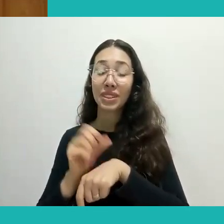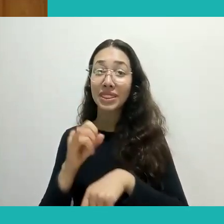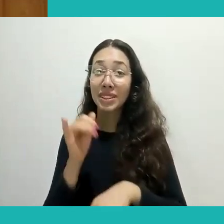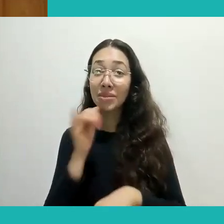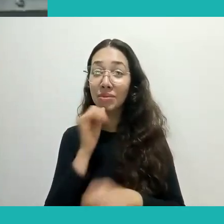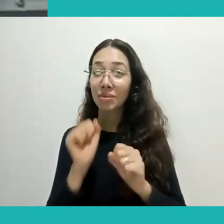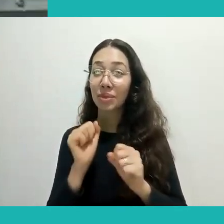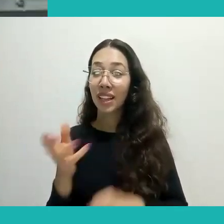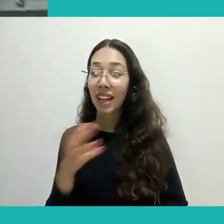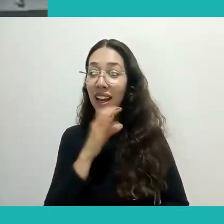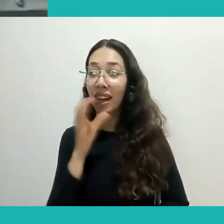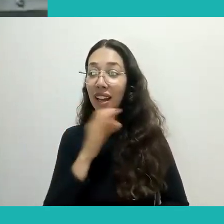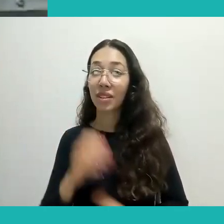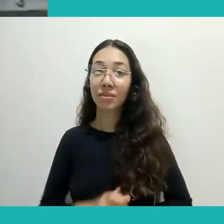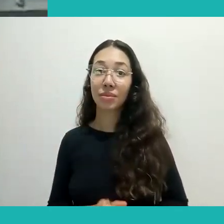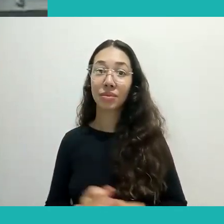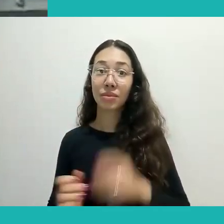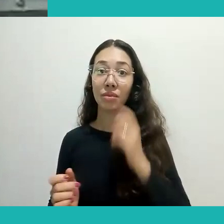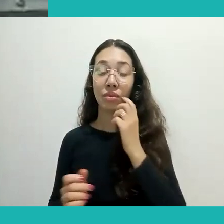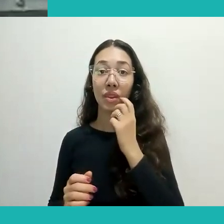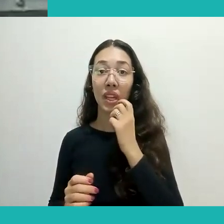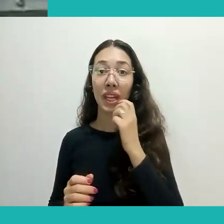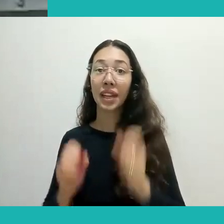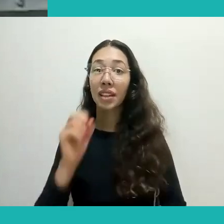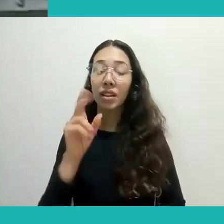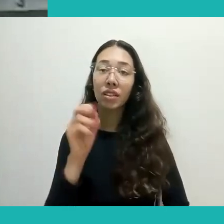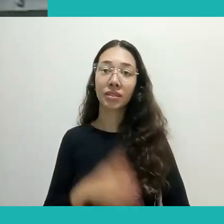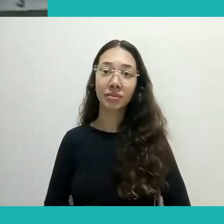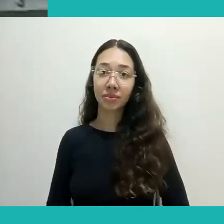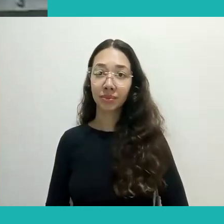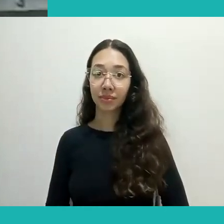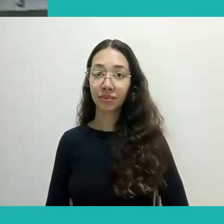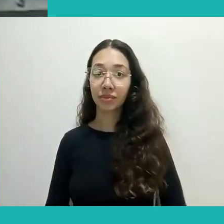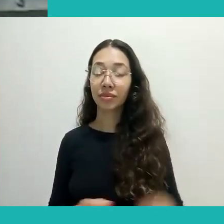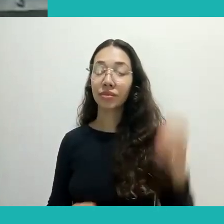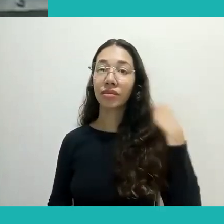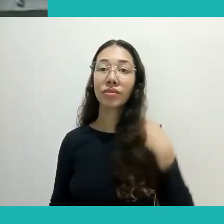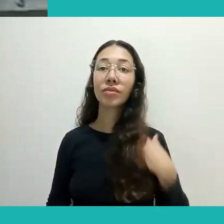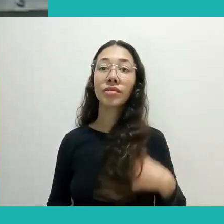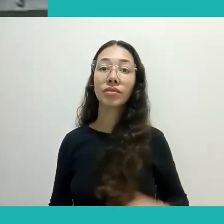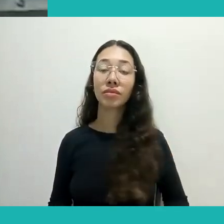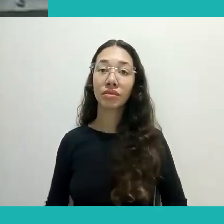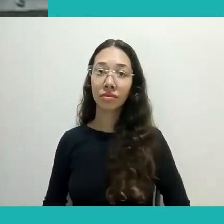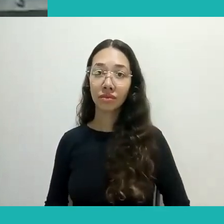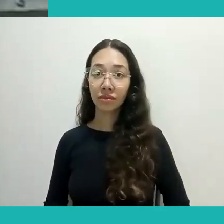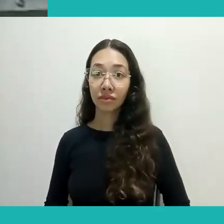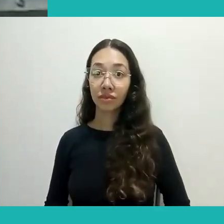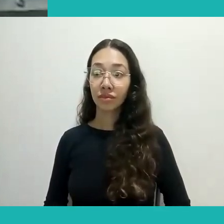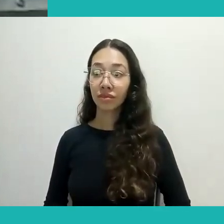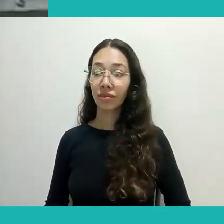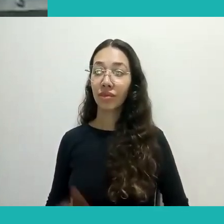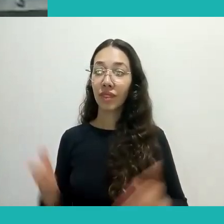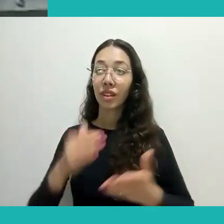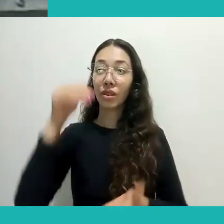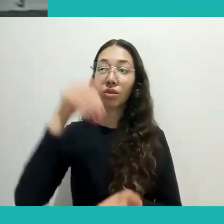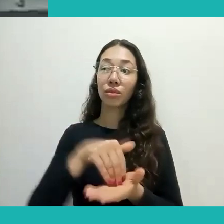abreviar. Sim, eu vou. Claro. Bom, a gente faltou aqui só o último tópico, né, na